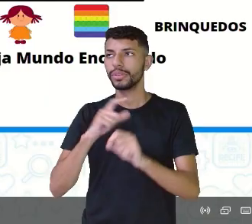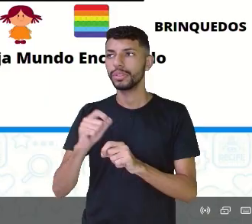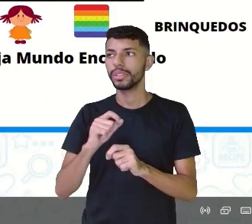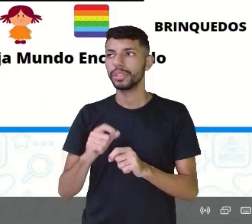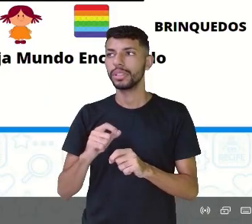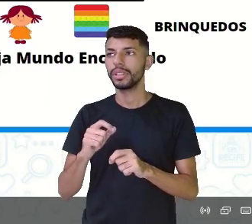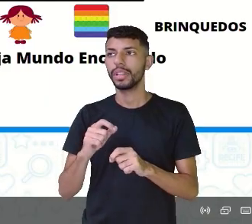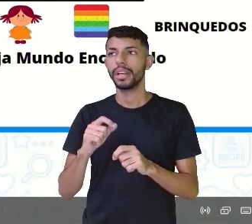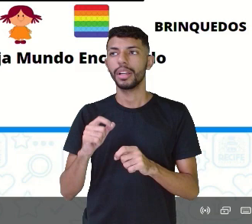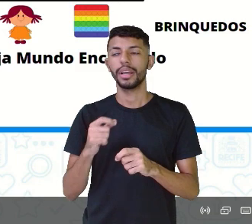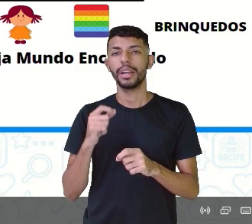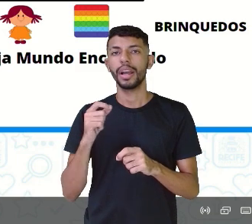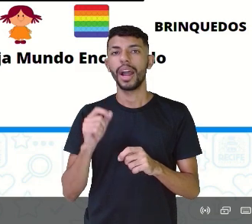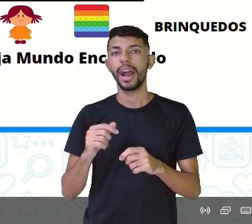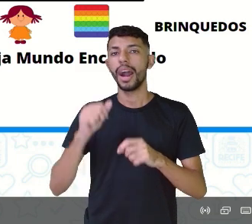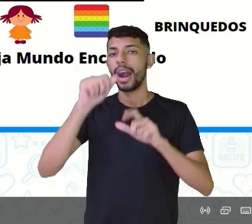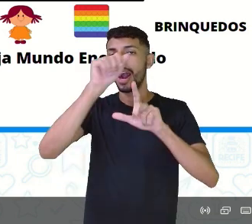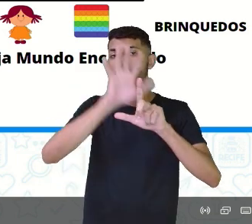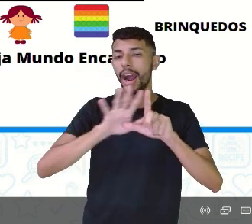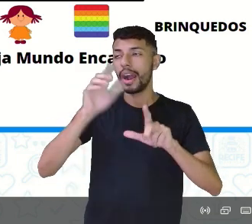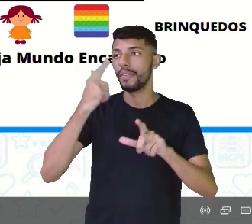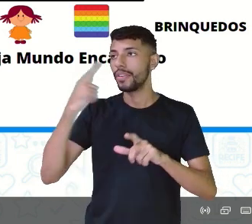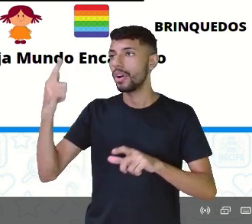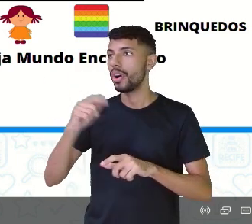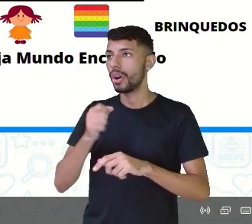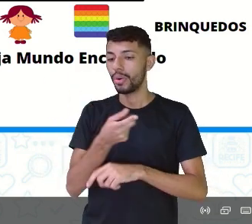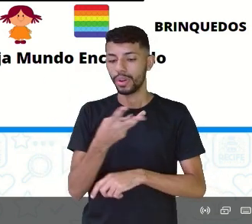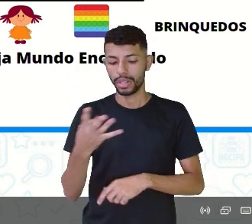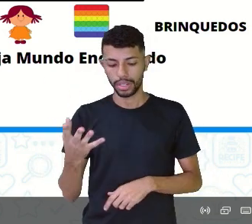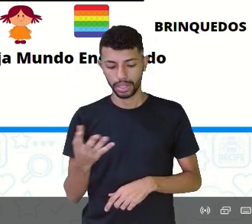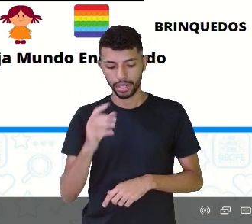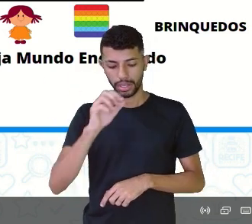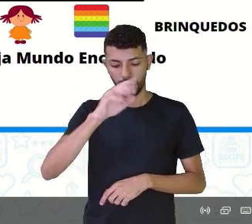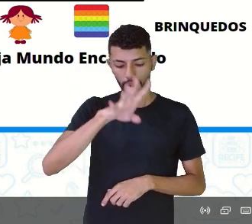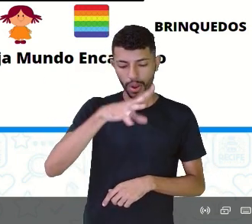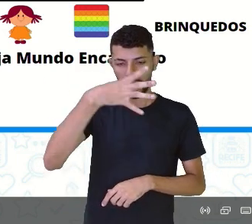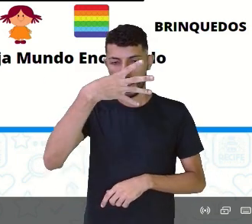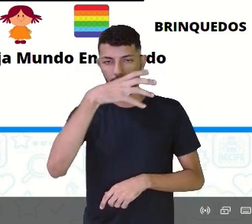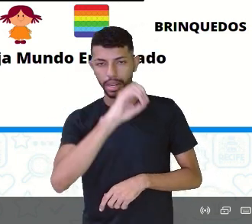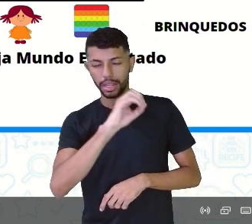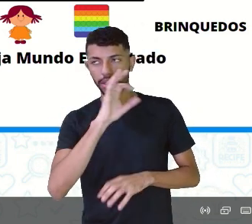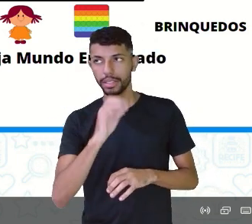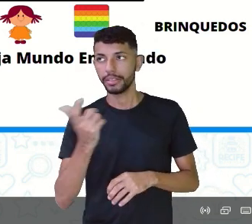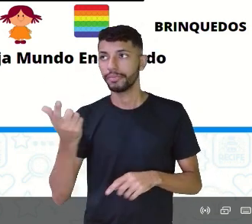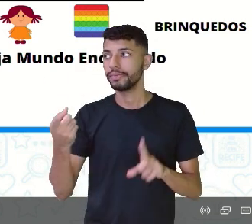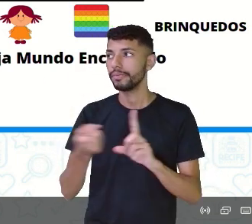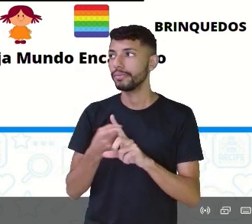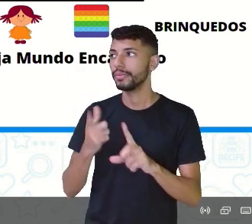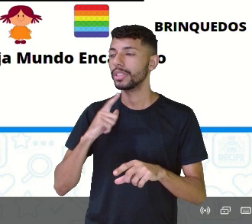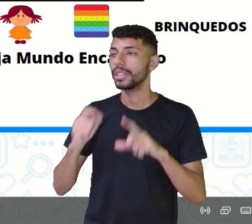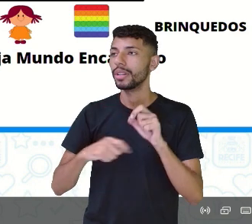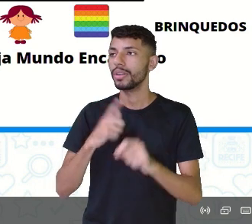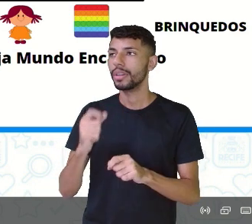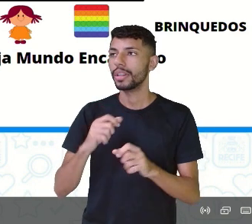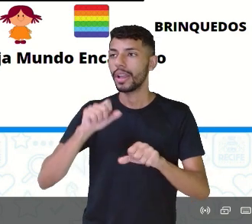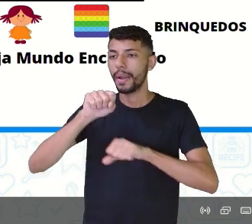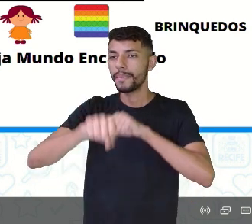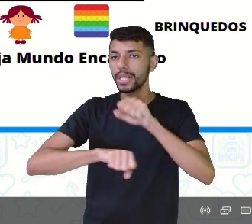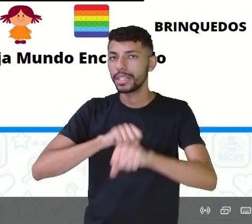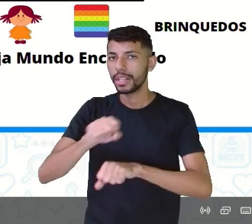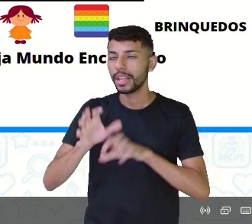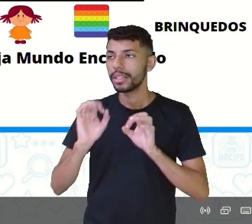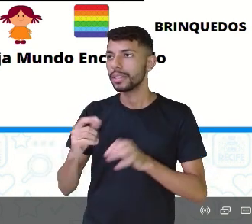quantidades, observa a numeração em 5º ano. Eu tenho a minha bicicleta, ó, 20